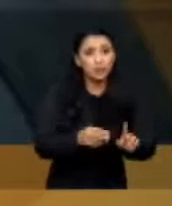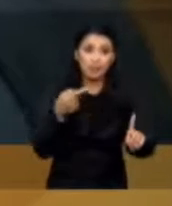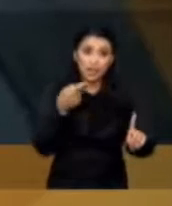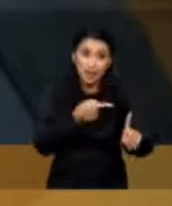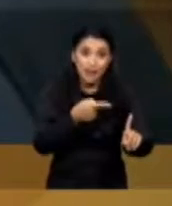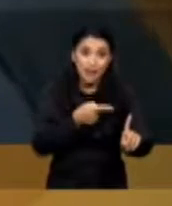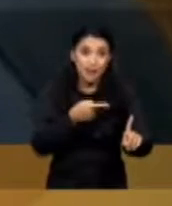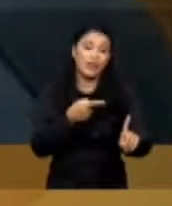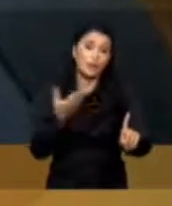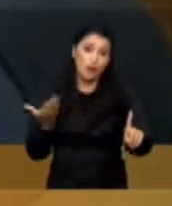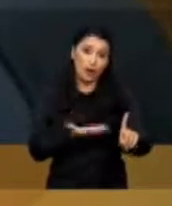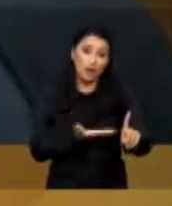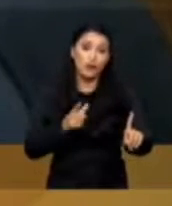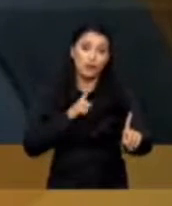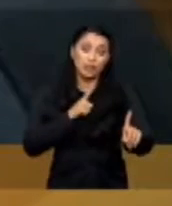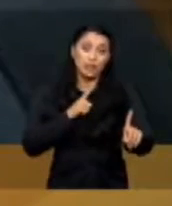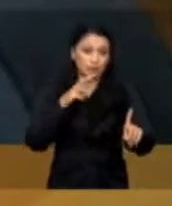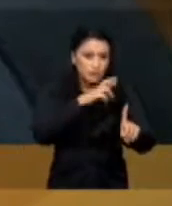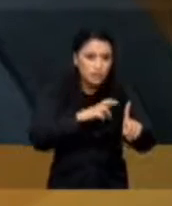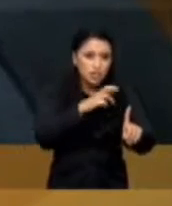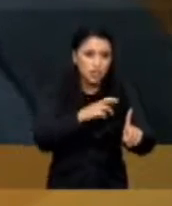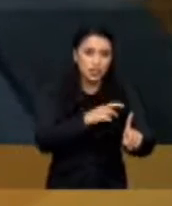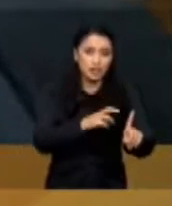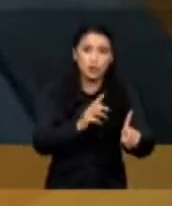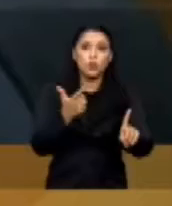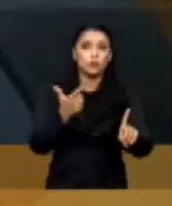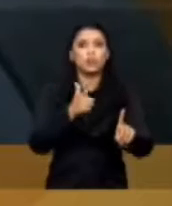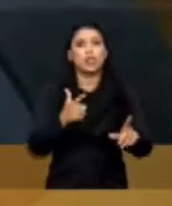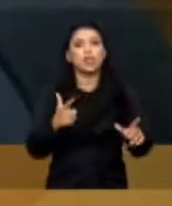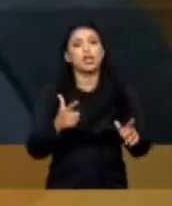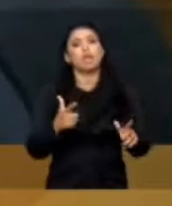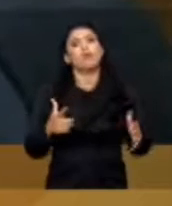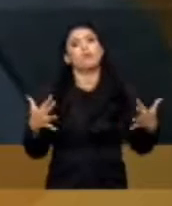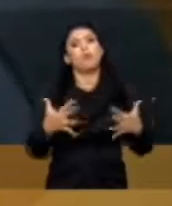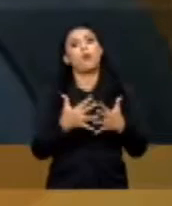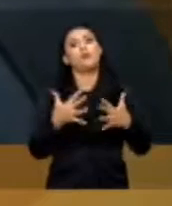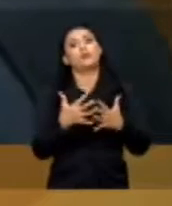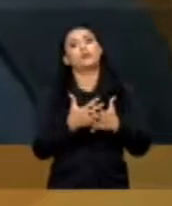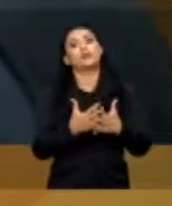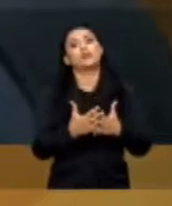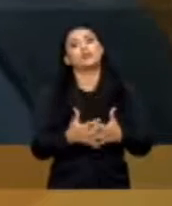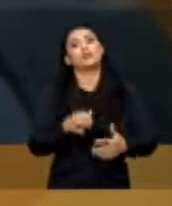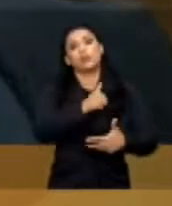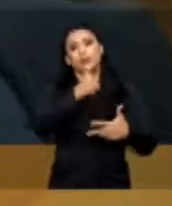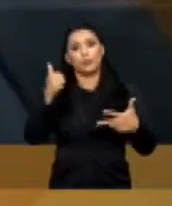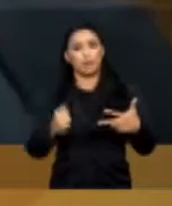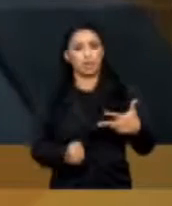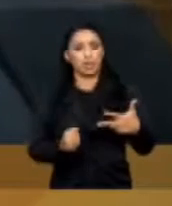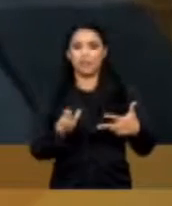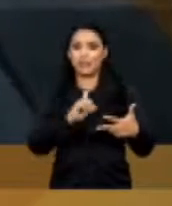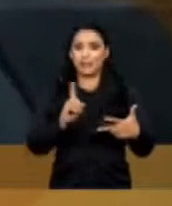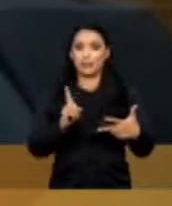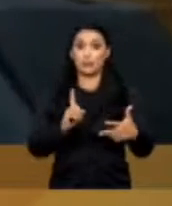investigados. Não há aqui um conflito entre poderes. O que temos aqui é um cidadão que, pela maravilha